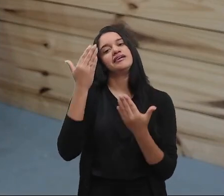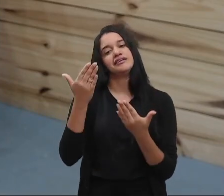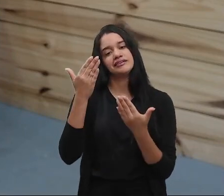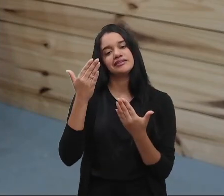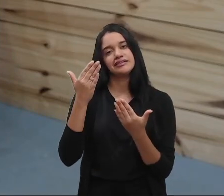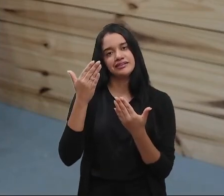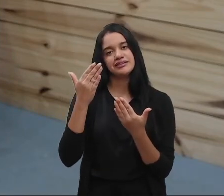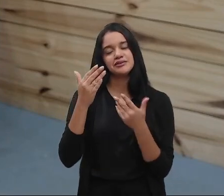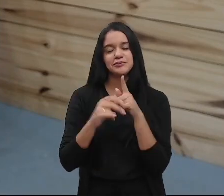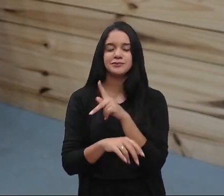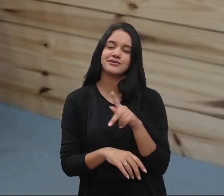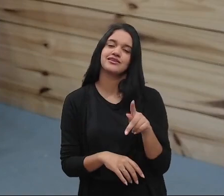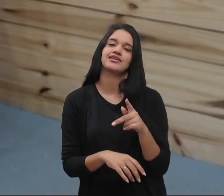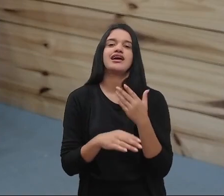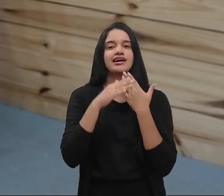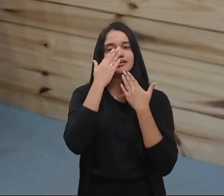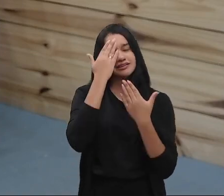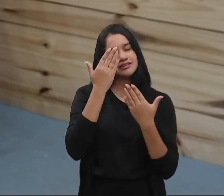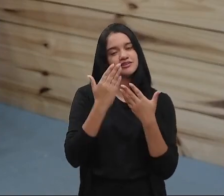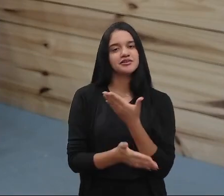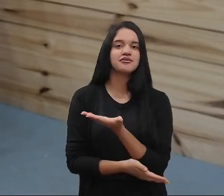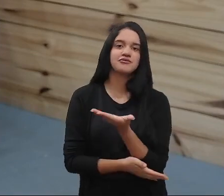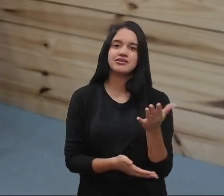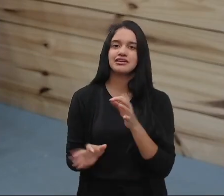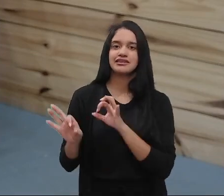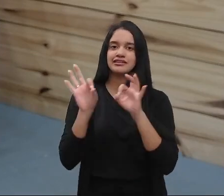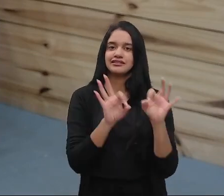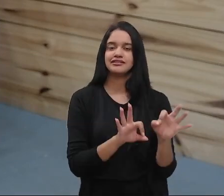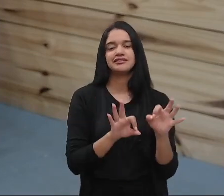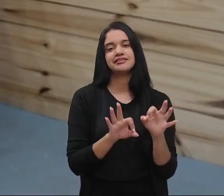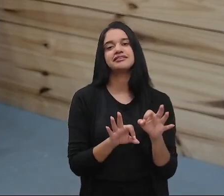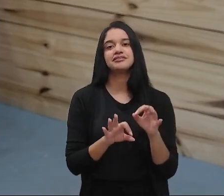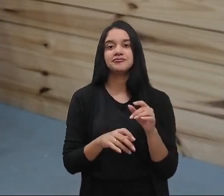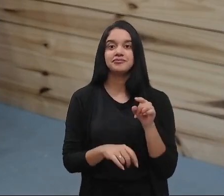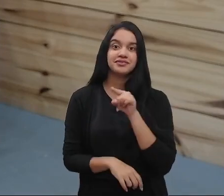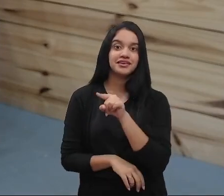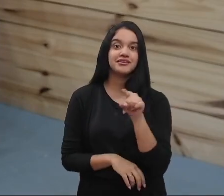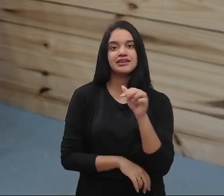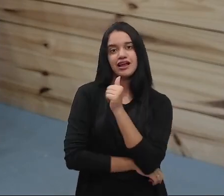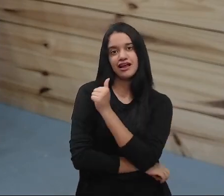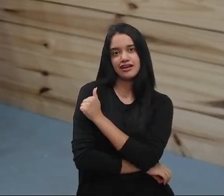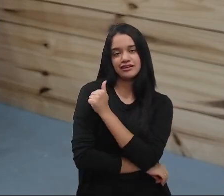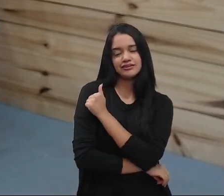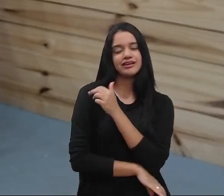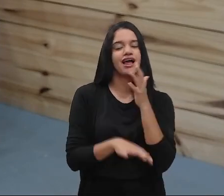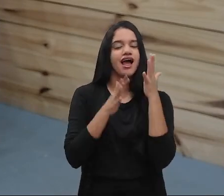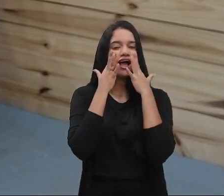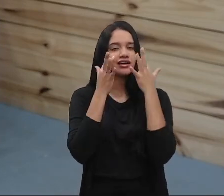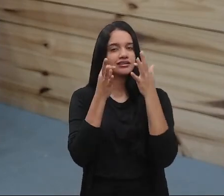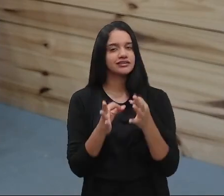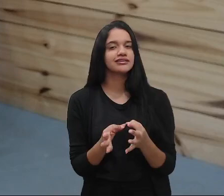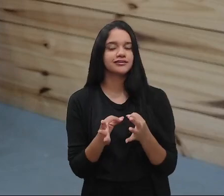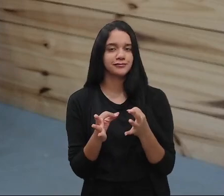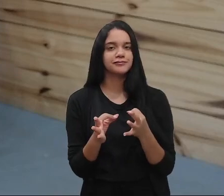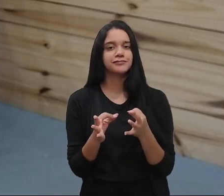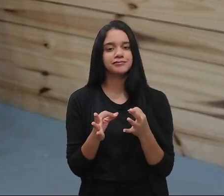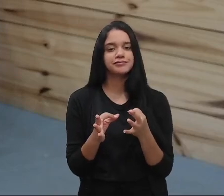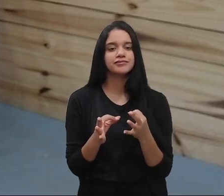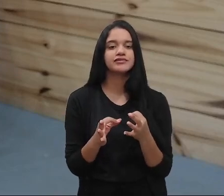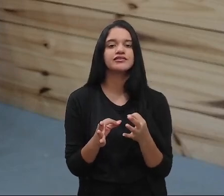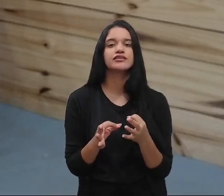ao professor, agradeço a vocês que nos assistiram aqui e a você, estudante. Fica aí atento ou atenta